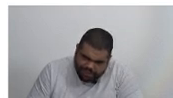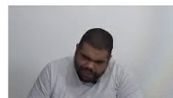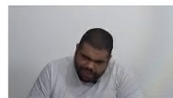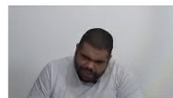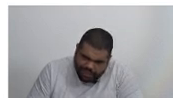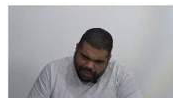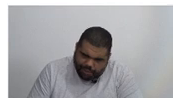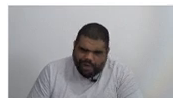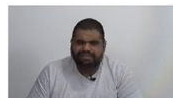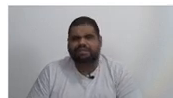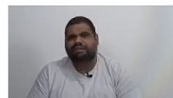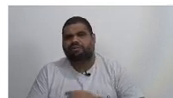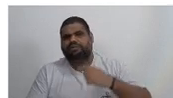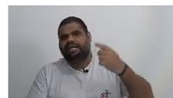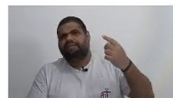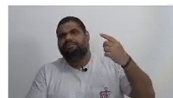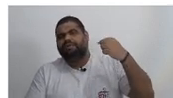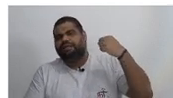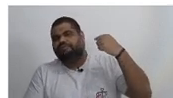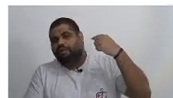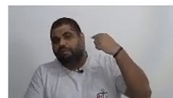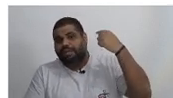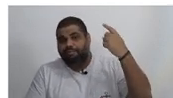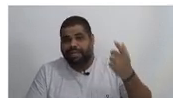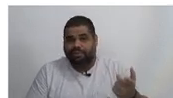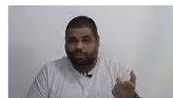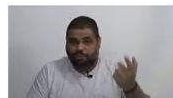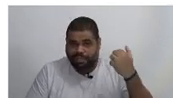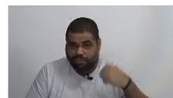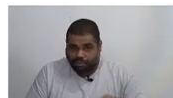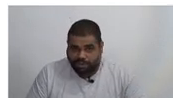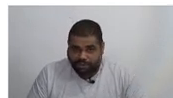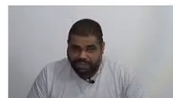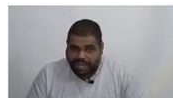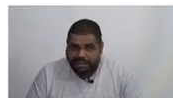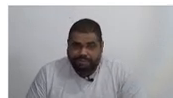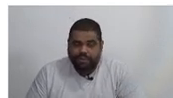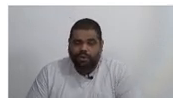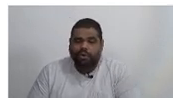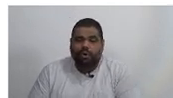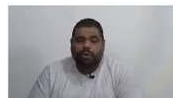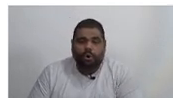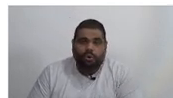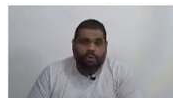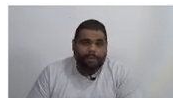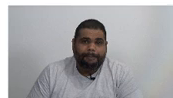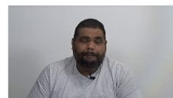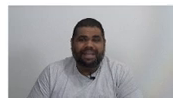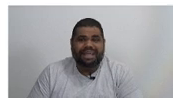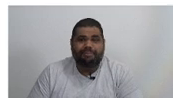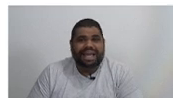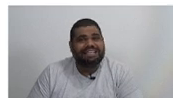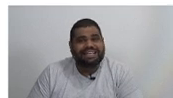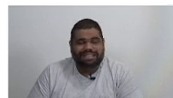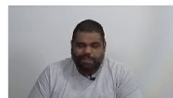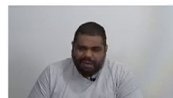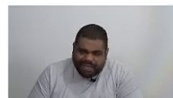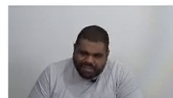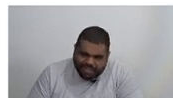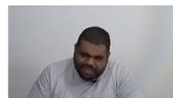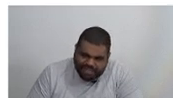vértice ele pode ser encontrado pela fórmula menos b sobre 2a ou pela